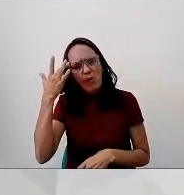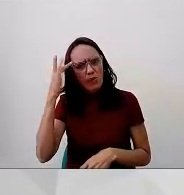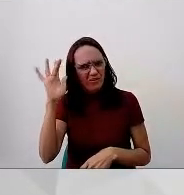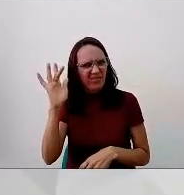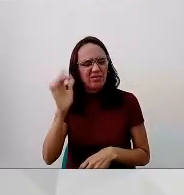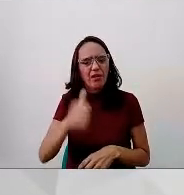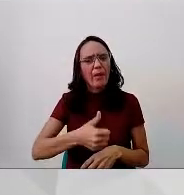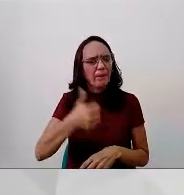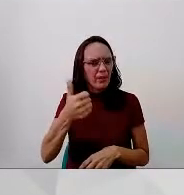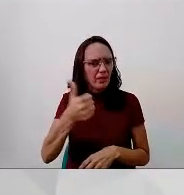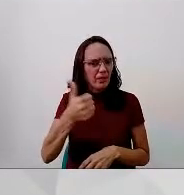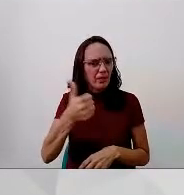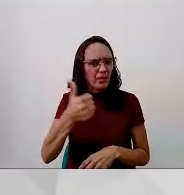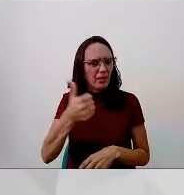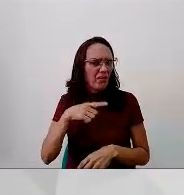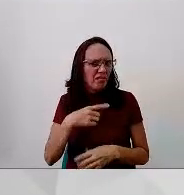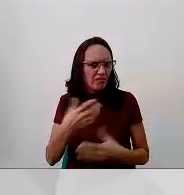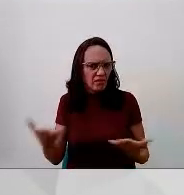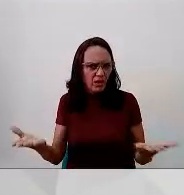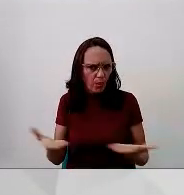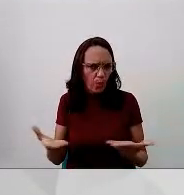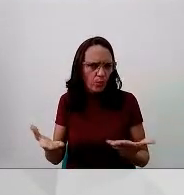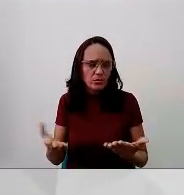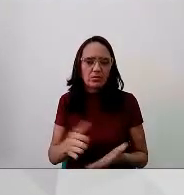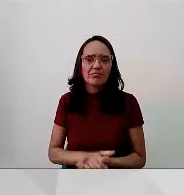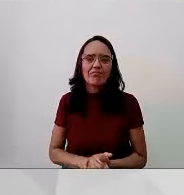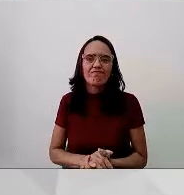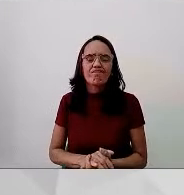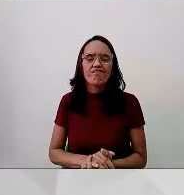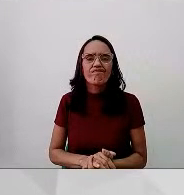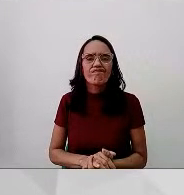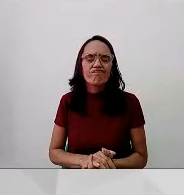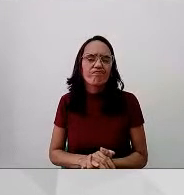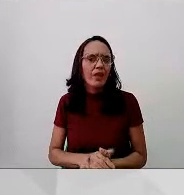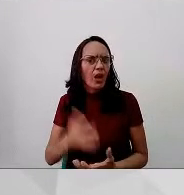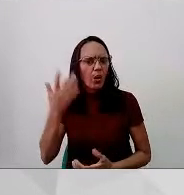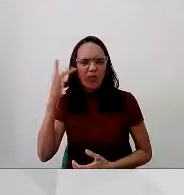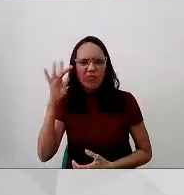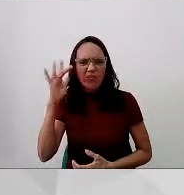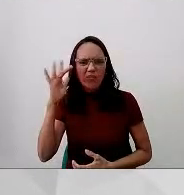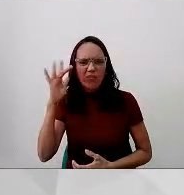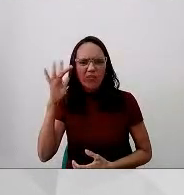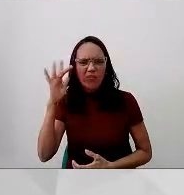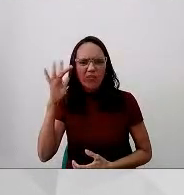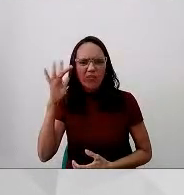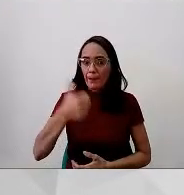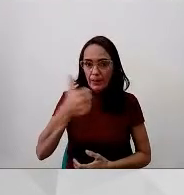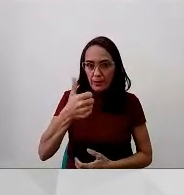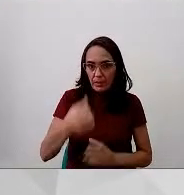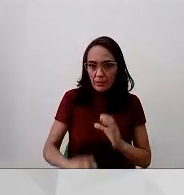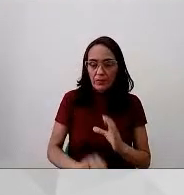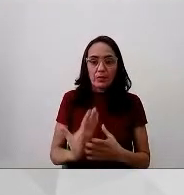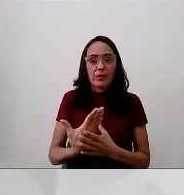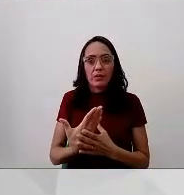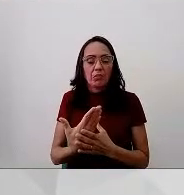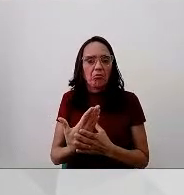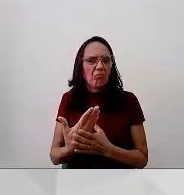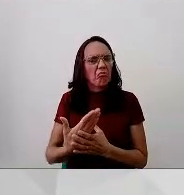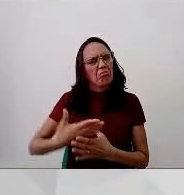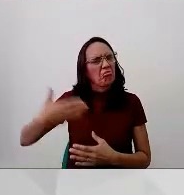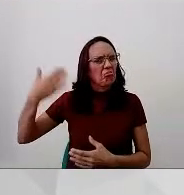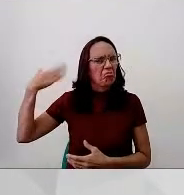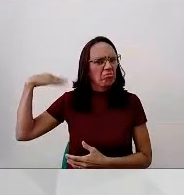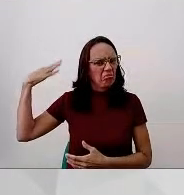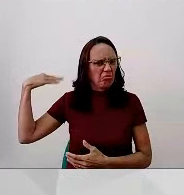Desculpe, eu não sei dizer se ela ainda existe. Eu acho que não, mas essa daqui continua. I3E Transactions continua, ela só mudou de